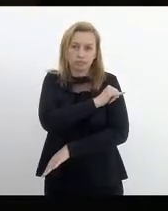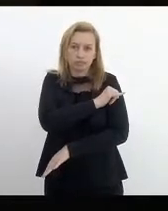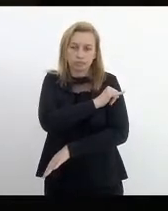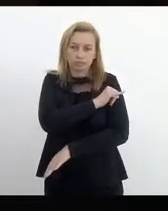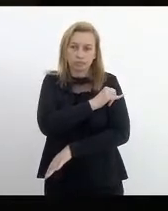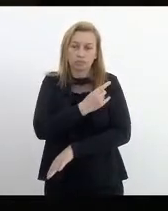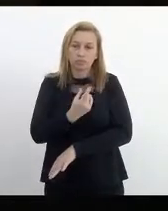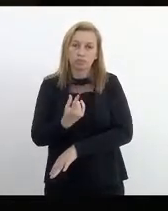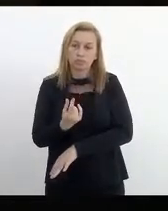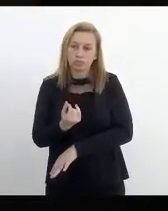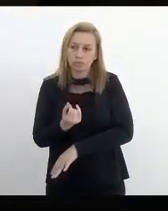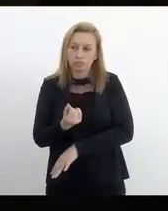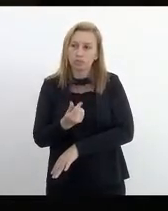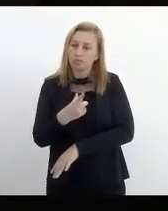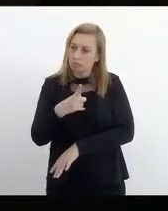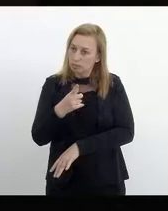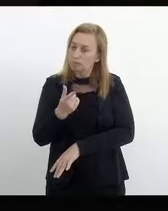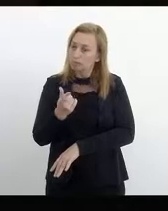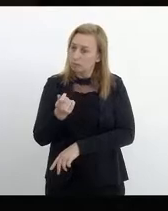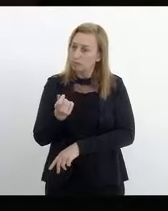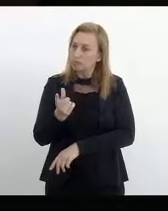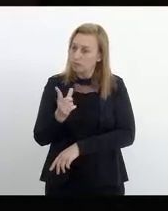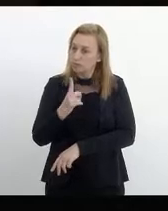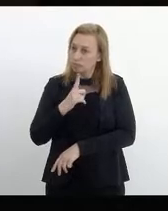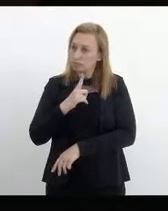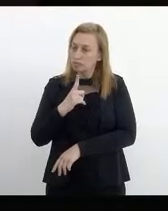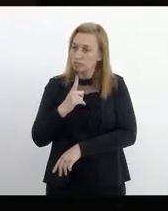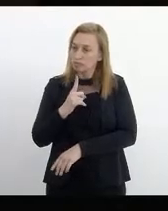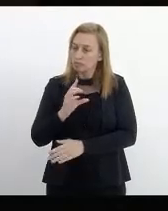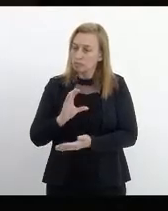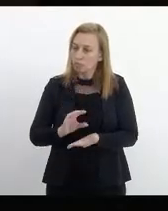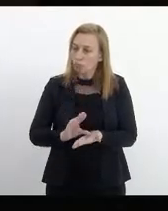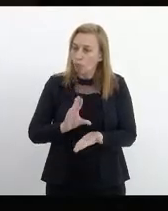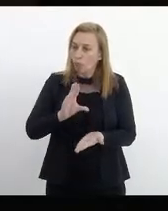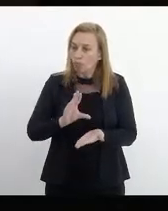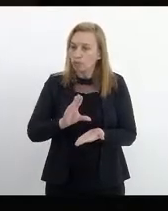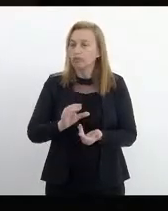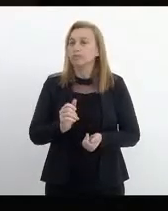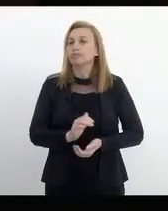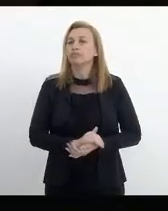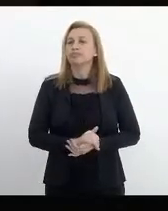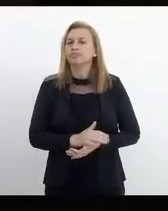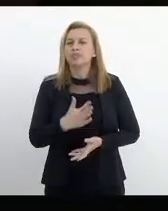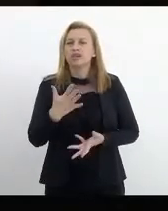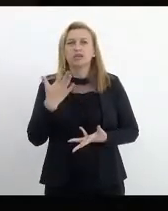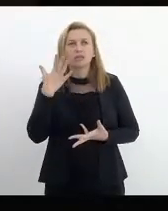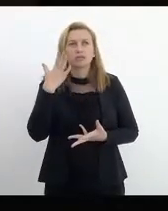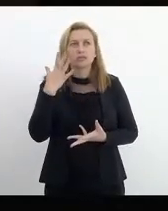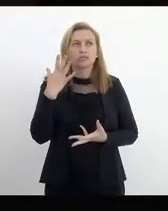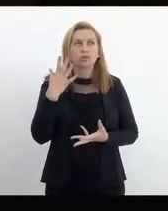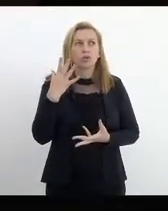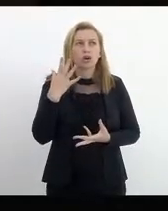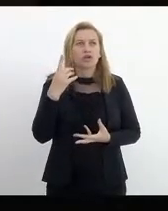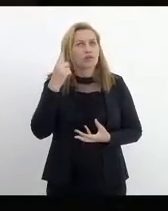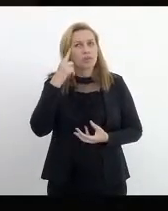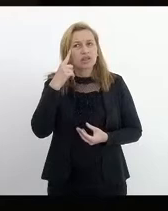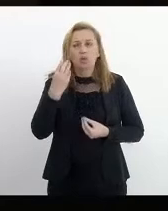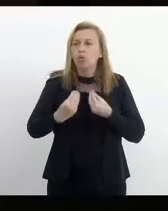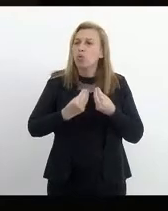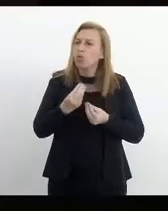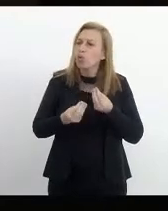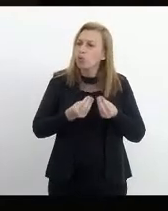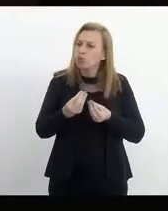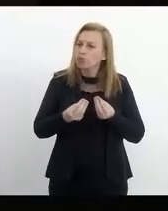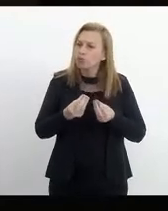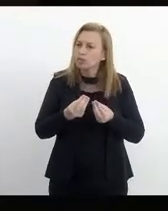a gente fica sem entender é é o tal do como que vai matar a galinha